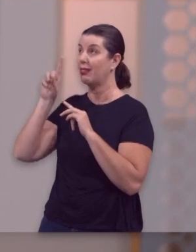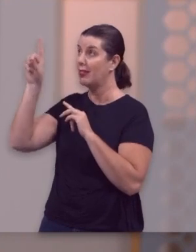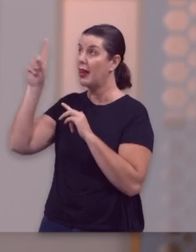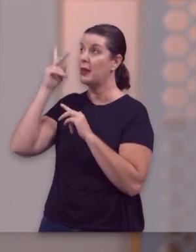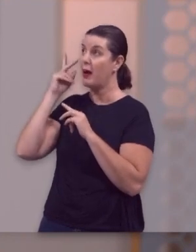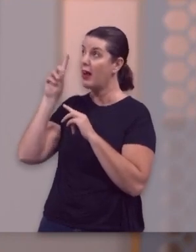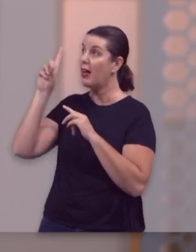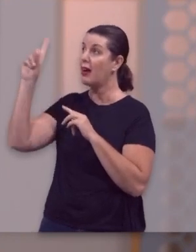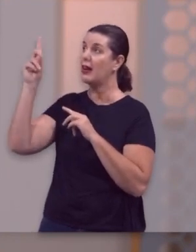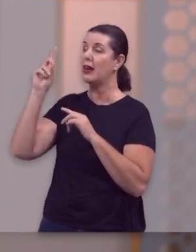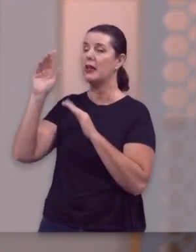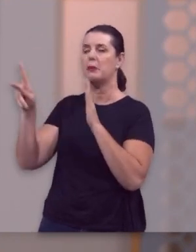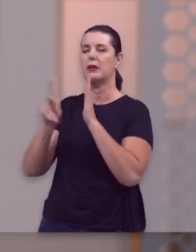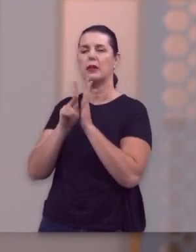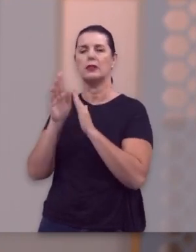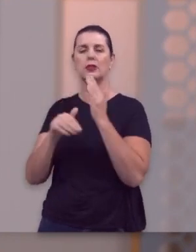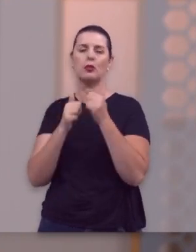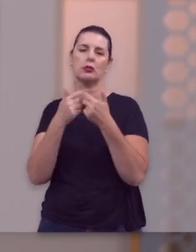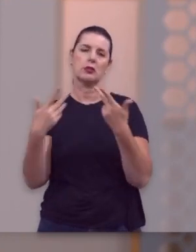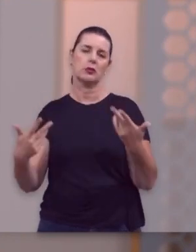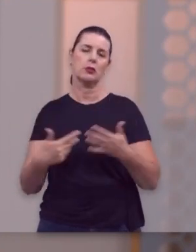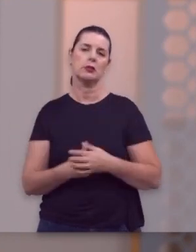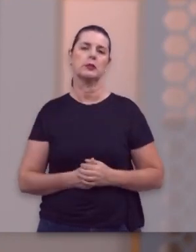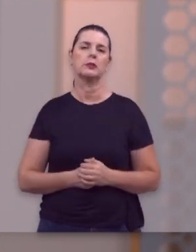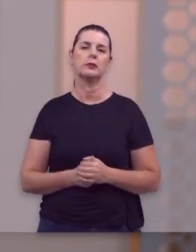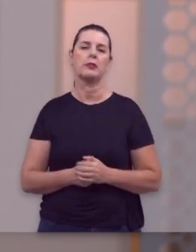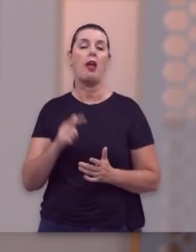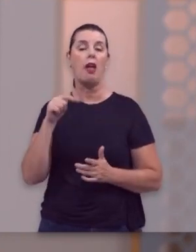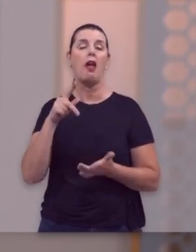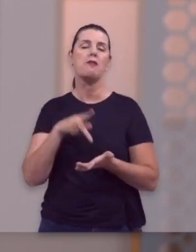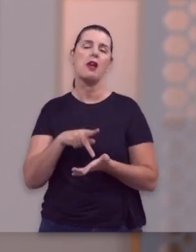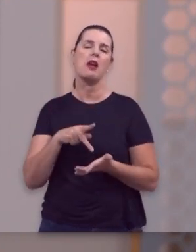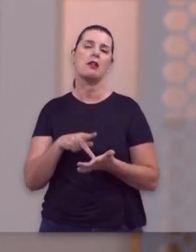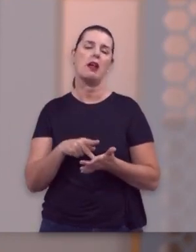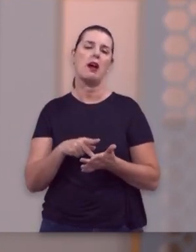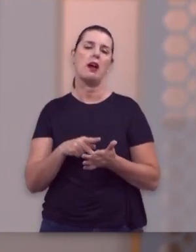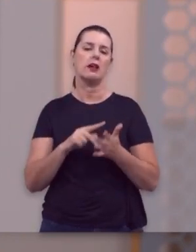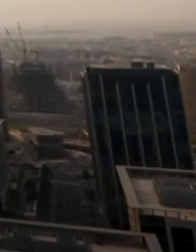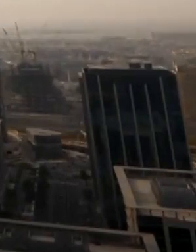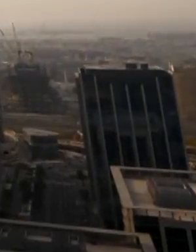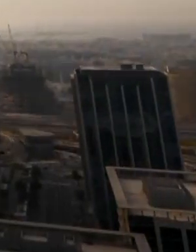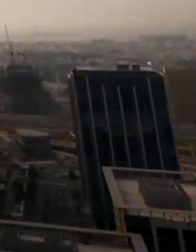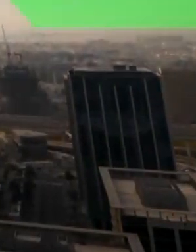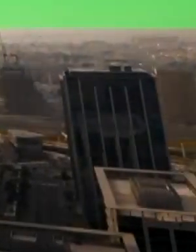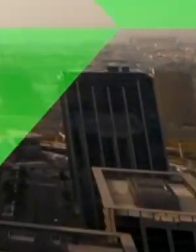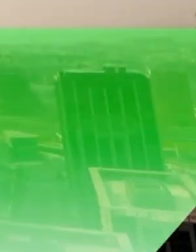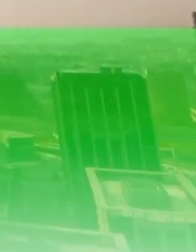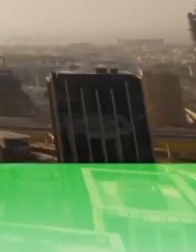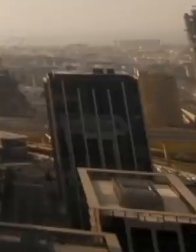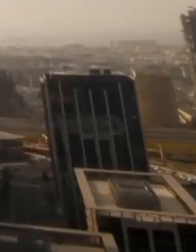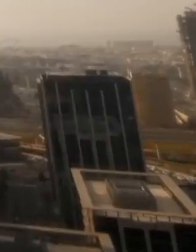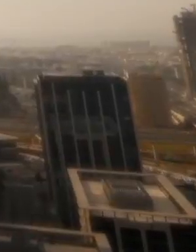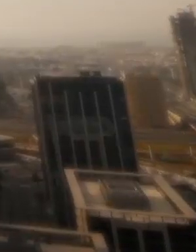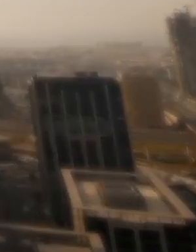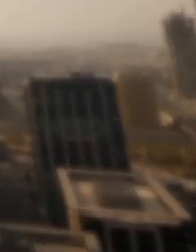acontecer. Terceiro, o poder inerente da palavra. Ela é viva e poderosa. Ela restaura a